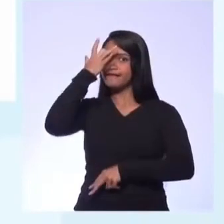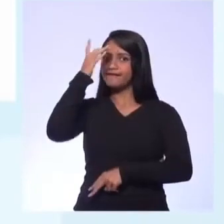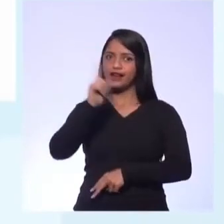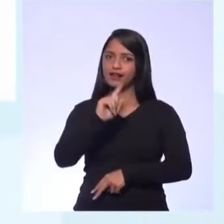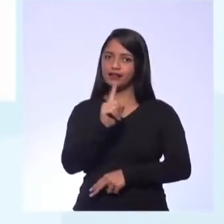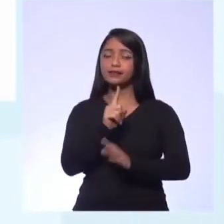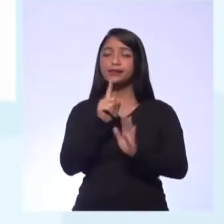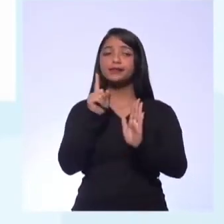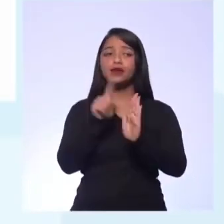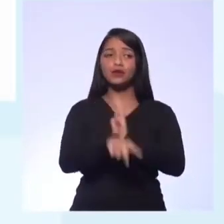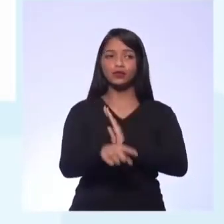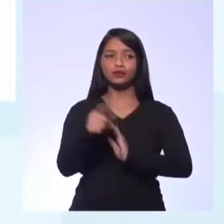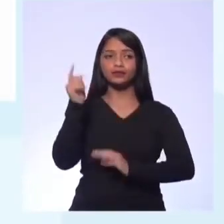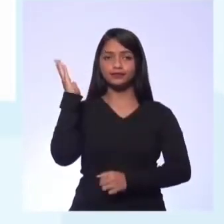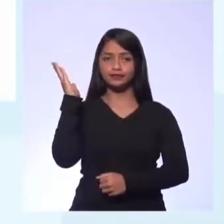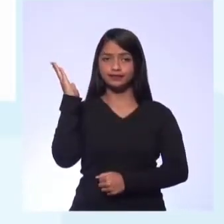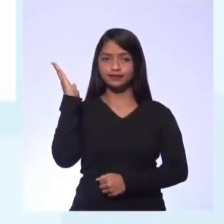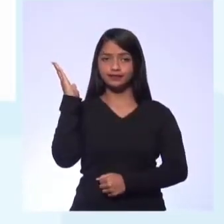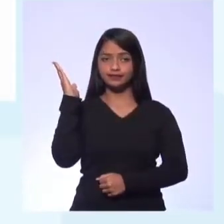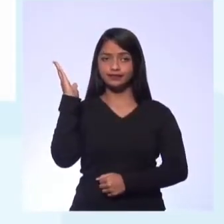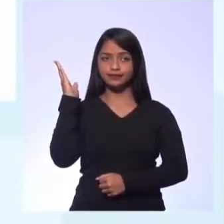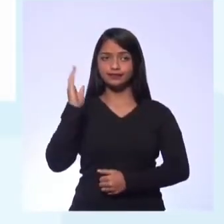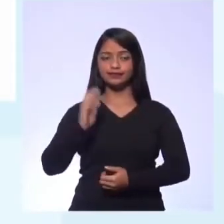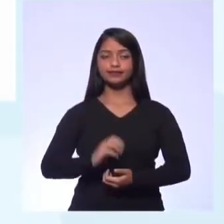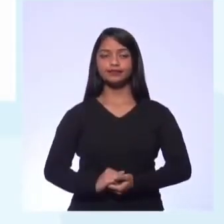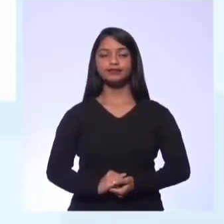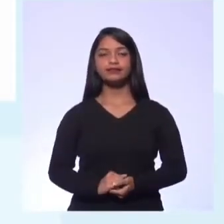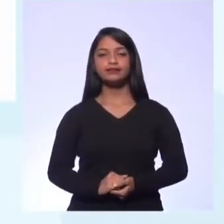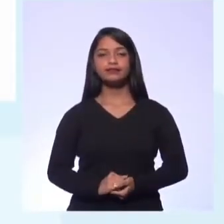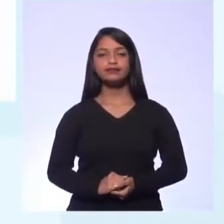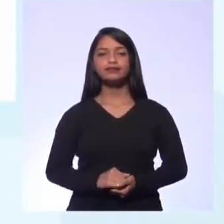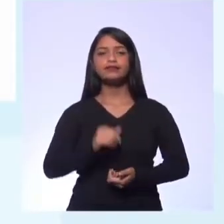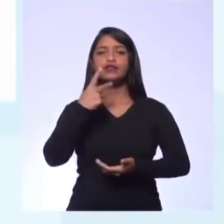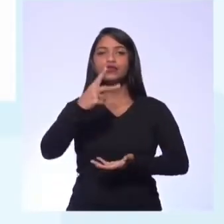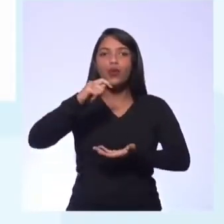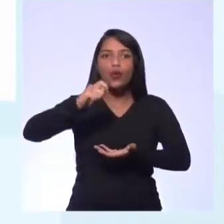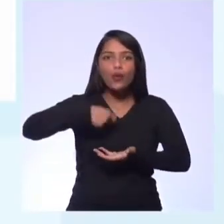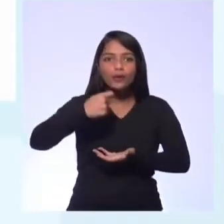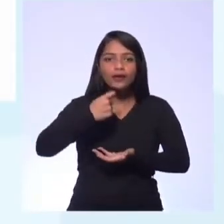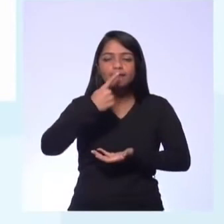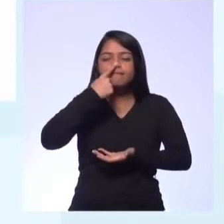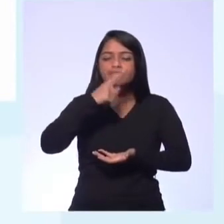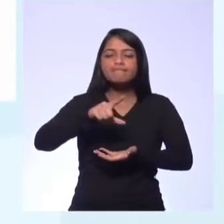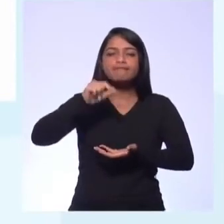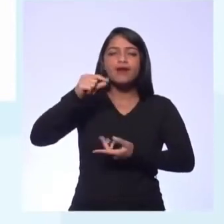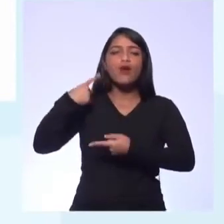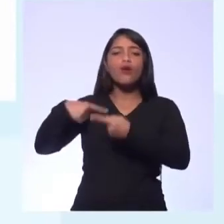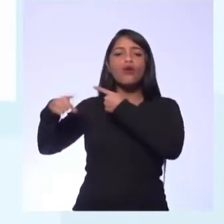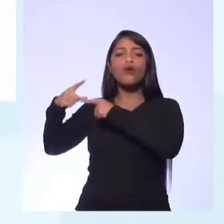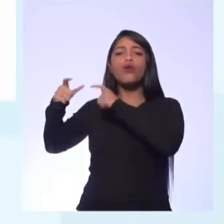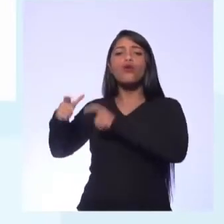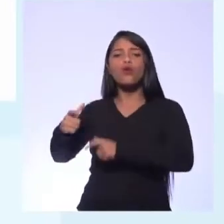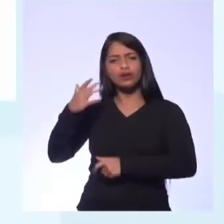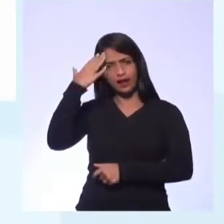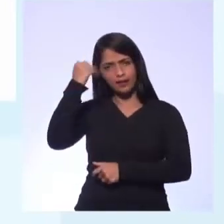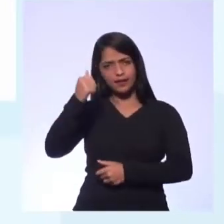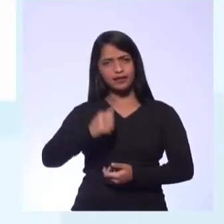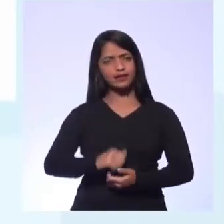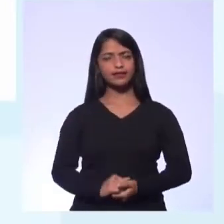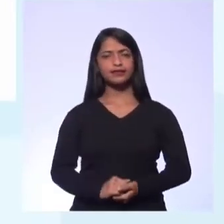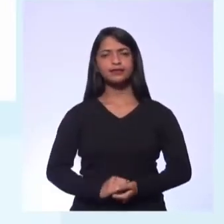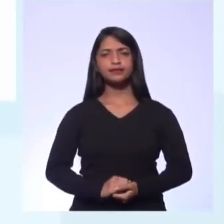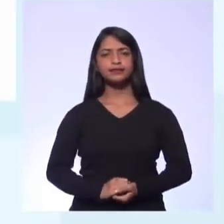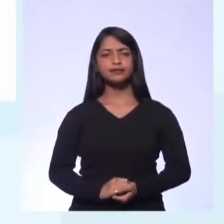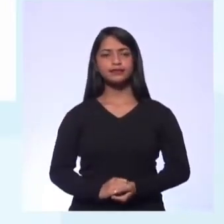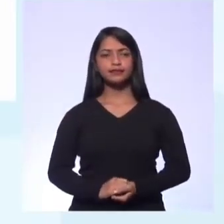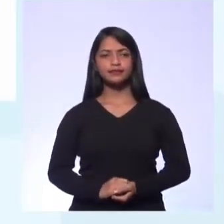é: Do you know the origin of your favorite dishes? Você sabe a origem dos seus pratos favoritos? Complete the first column